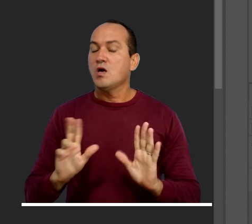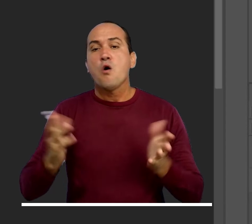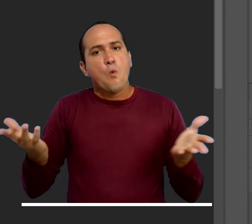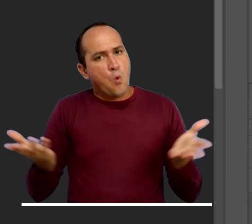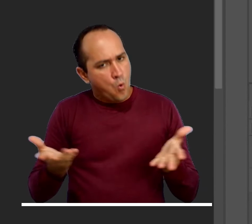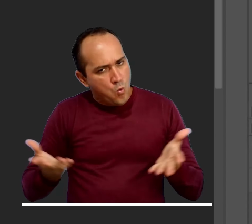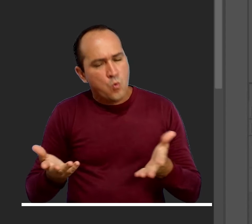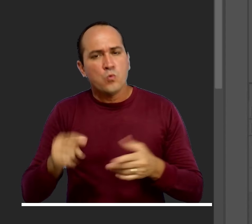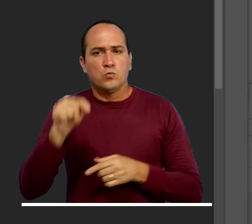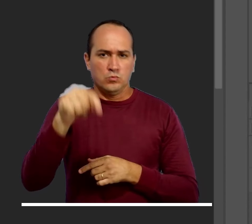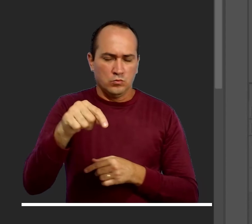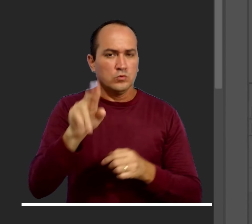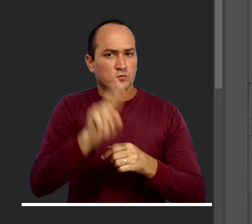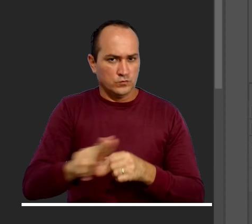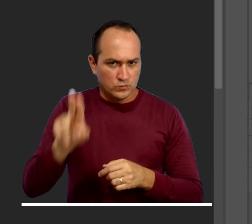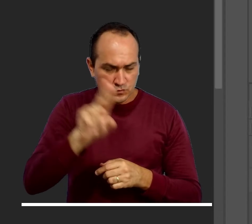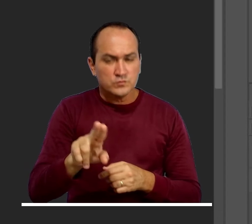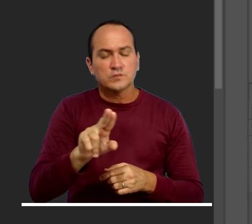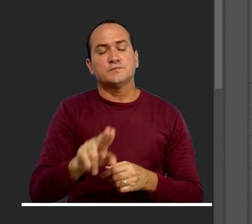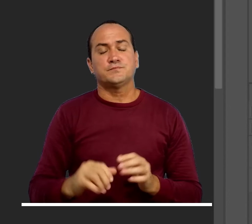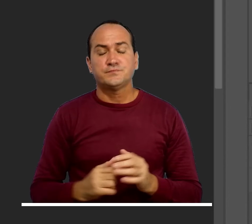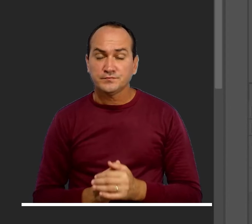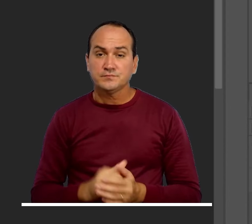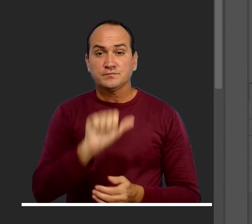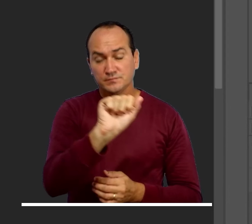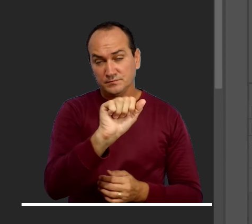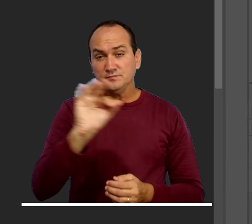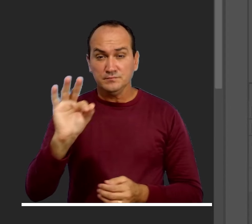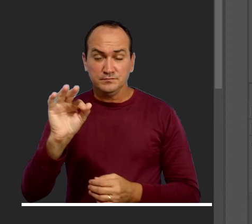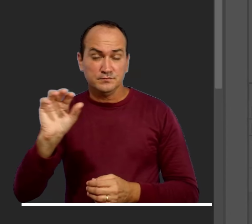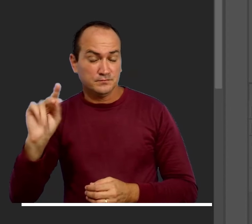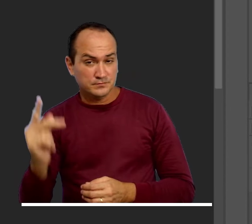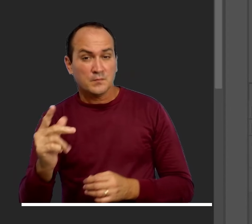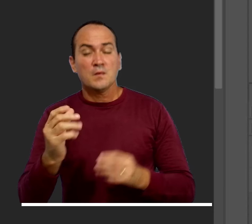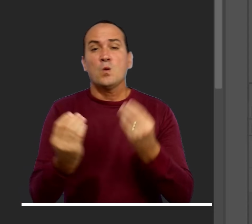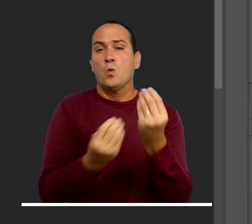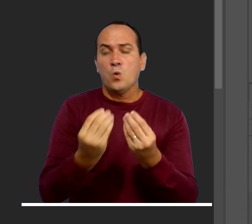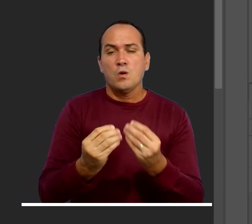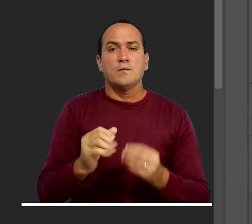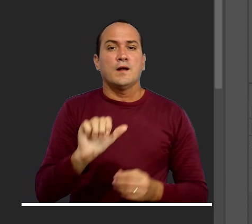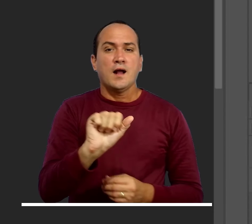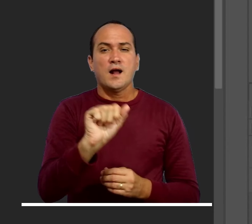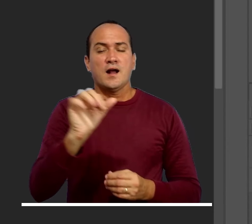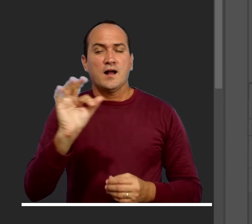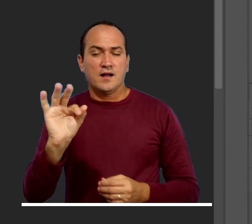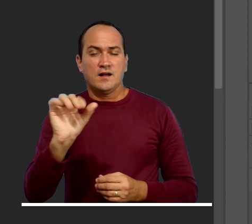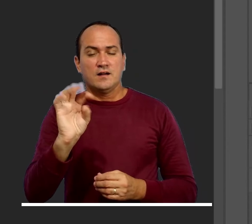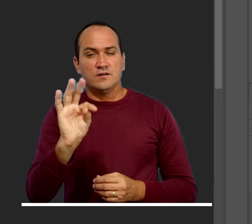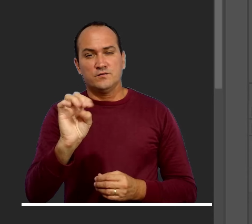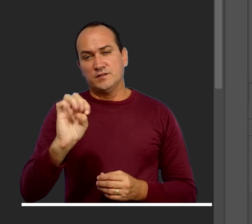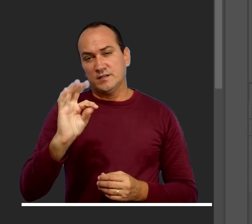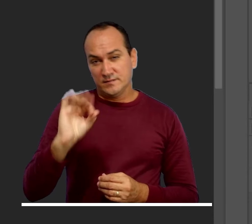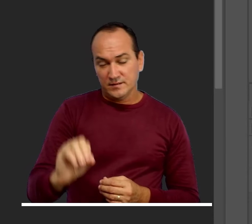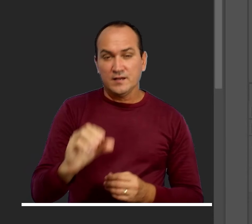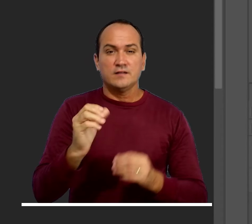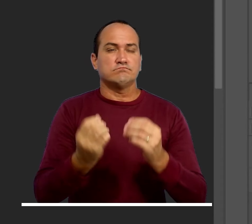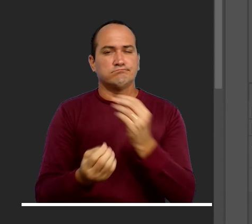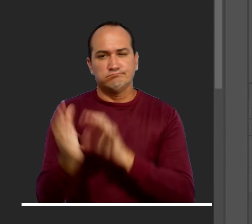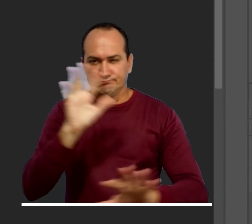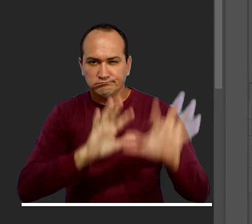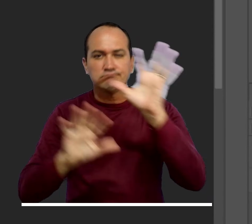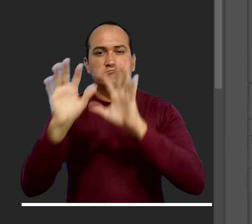caso especificamente, eu vou utilizar o Adobe Photoshop e o Adobe After Effects, mas vocês vão ver que o importante é que a gente isole